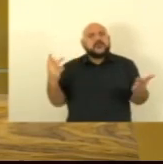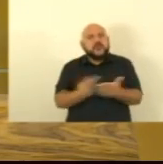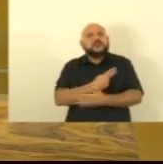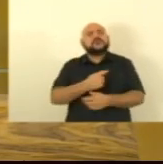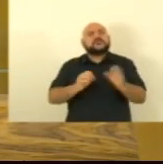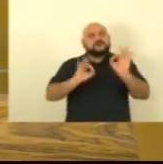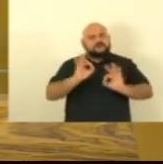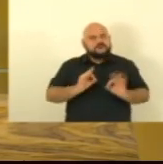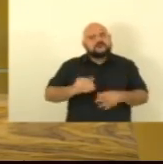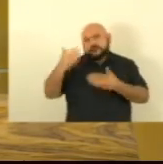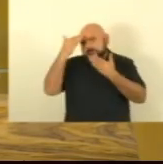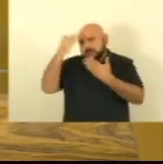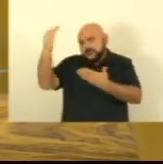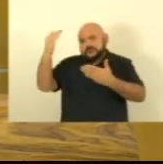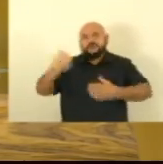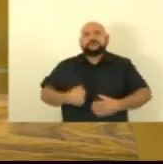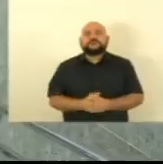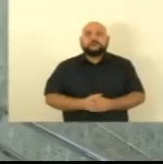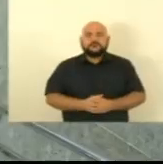Obrigado, presidente.